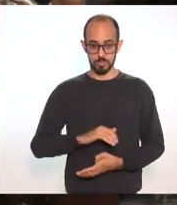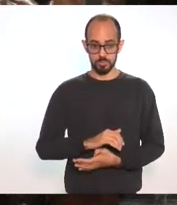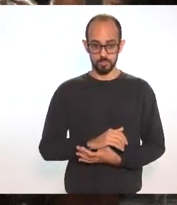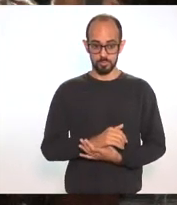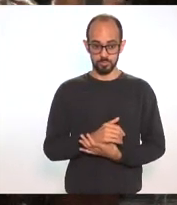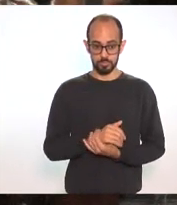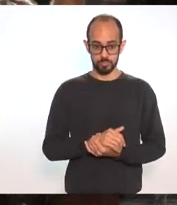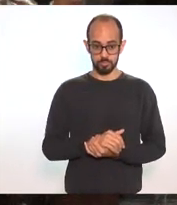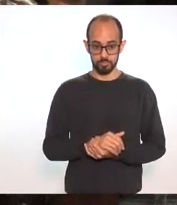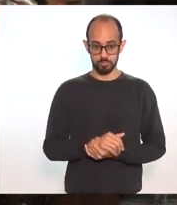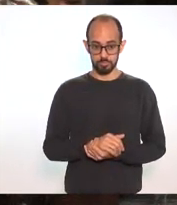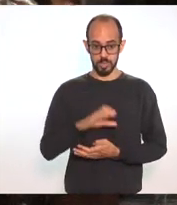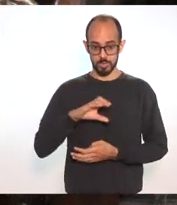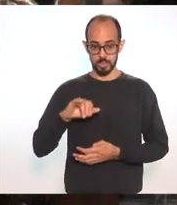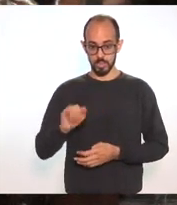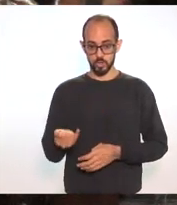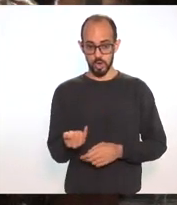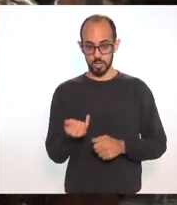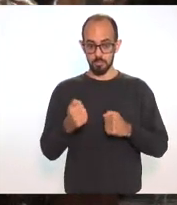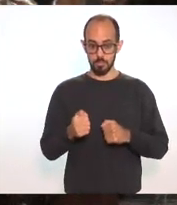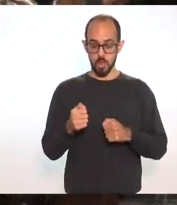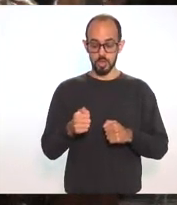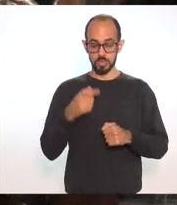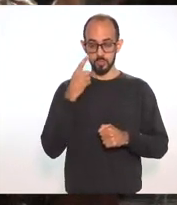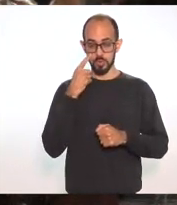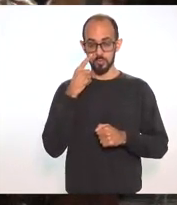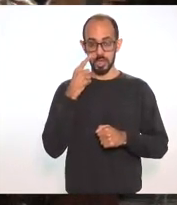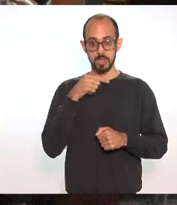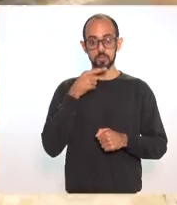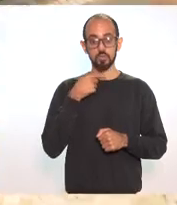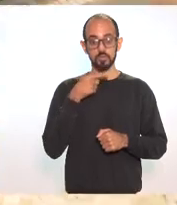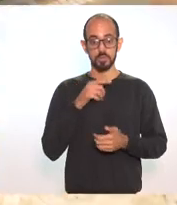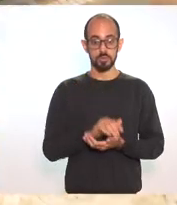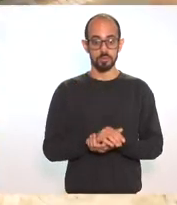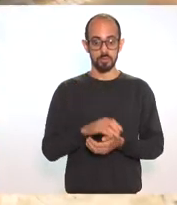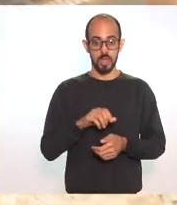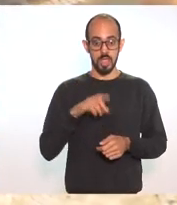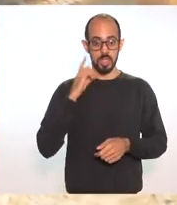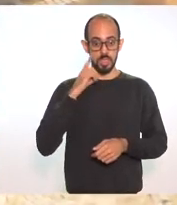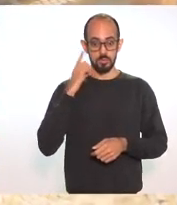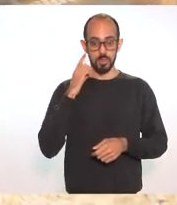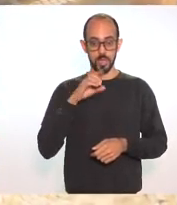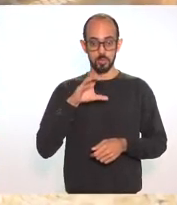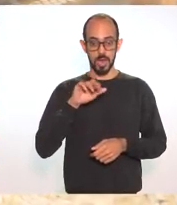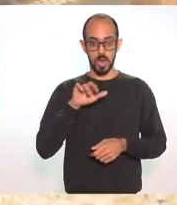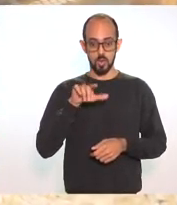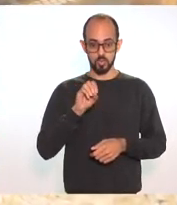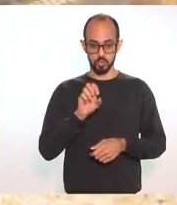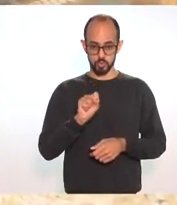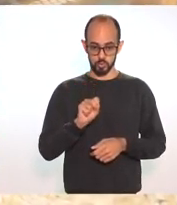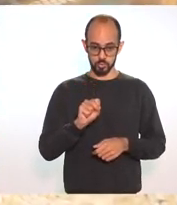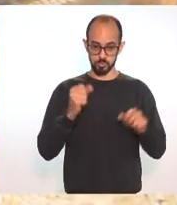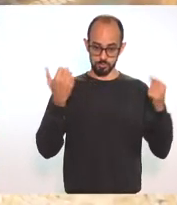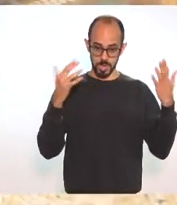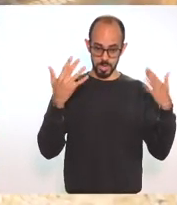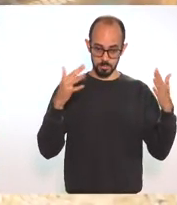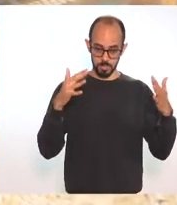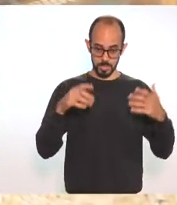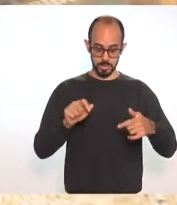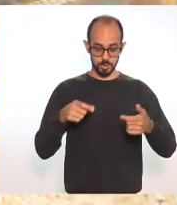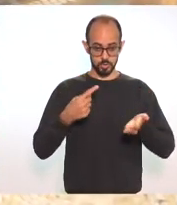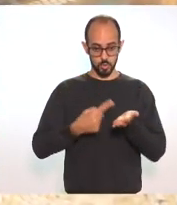para que ela possa dirimir as dúvidas. Deputado Carlos Macedo. Questão de ordem. Primeiro, eu quero parabenizar tanto o acordo que